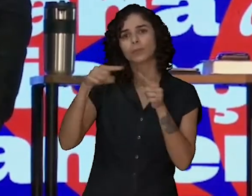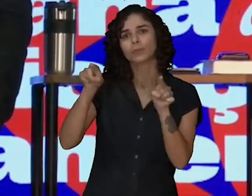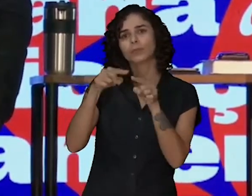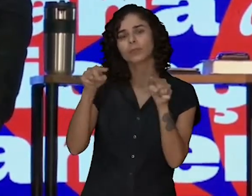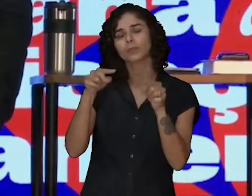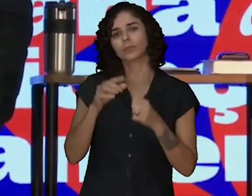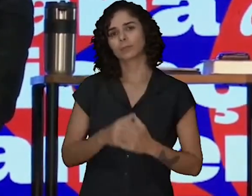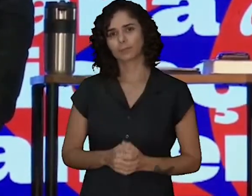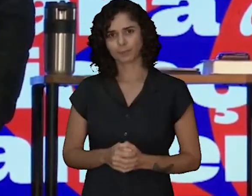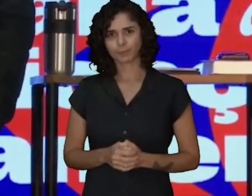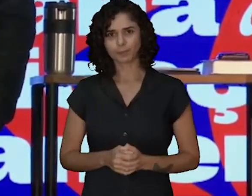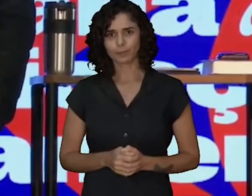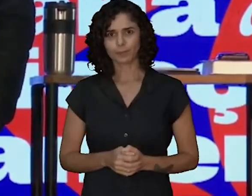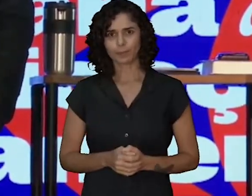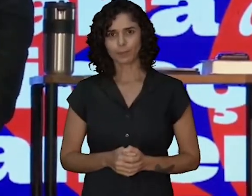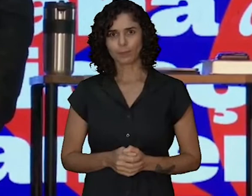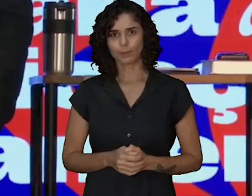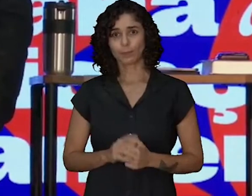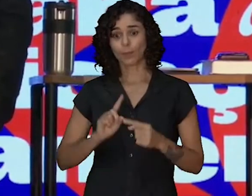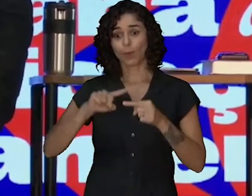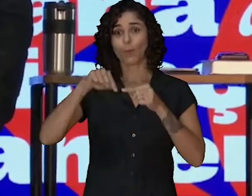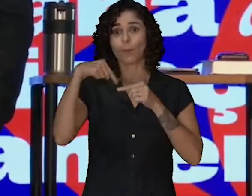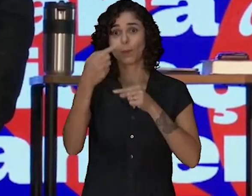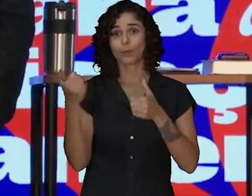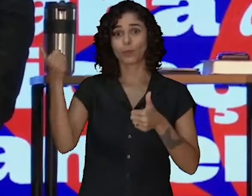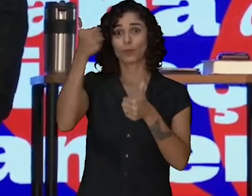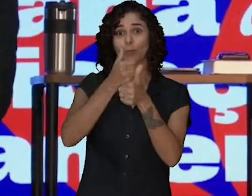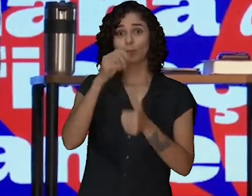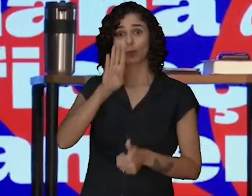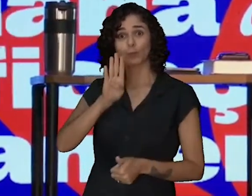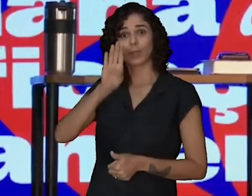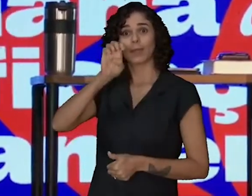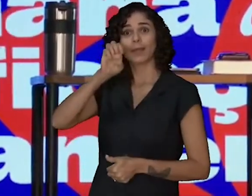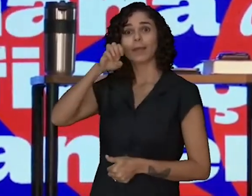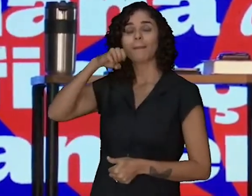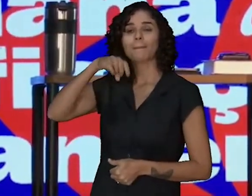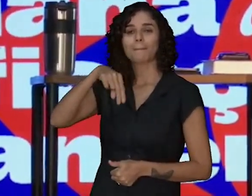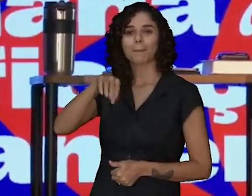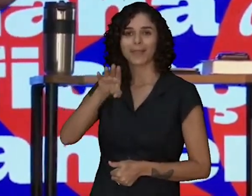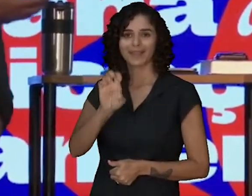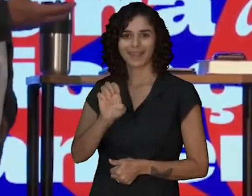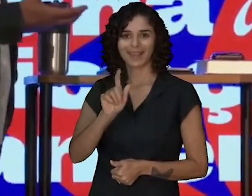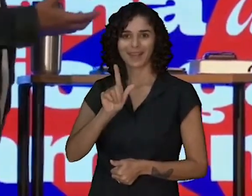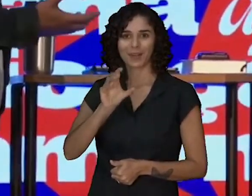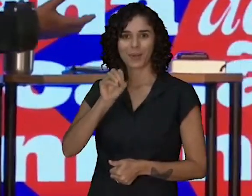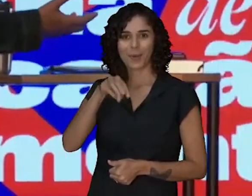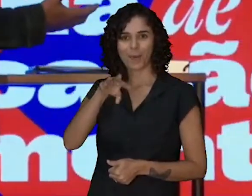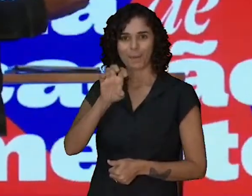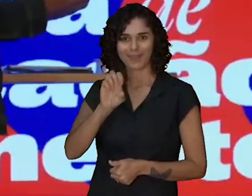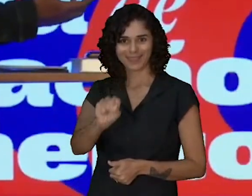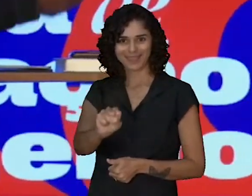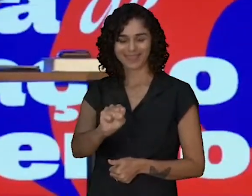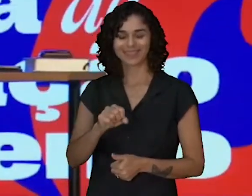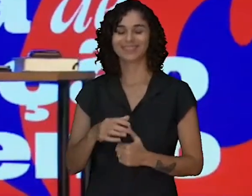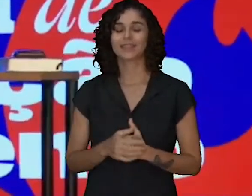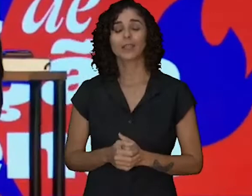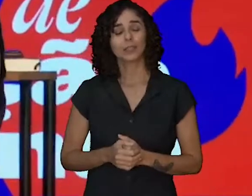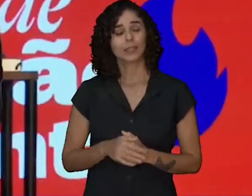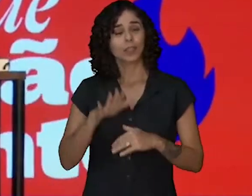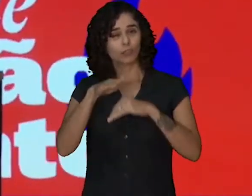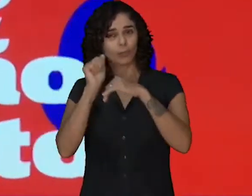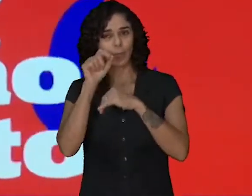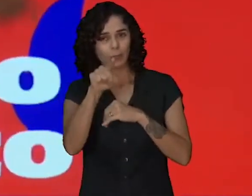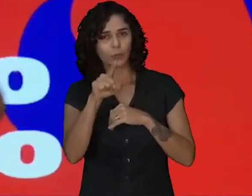Para ser o próximo Bené Gomes. Você foi chamado para ser um